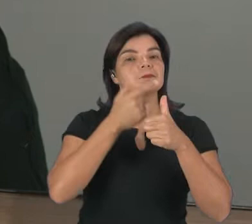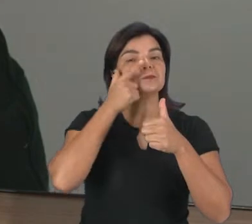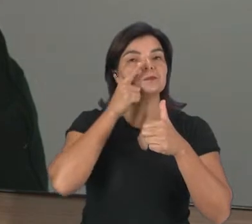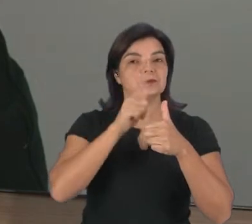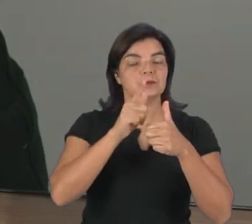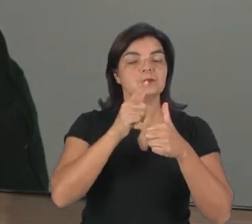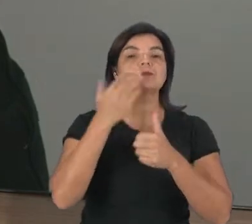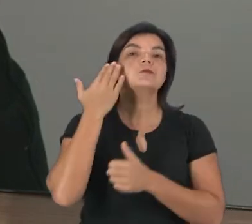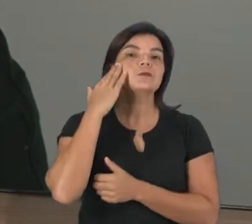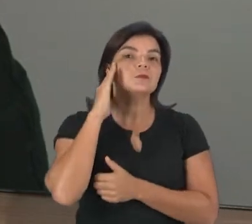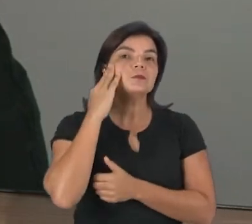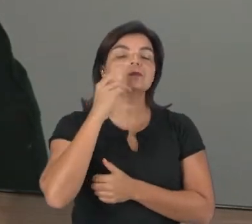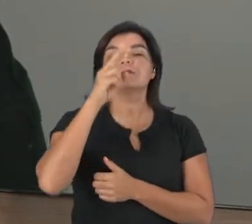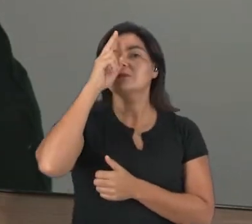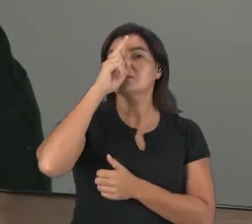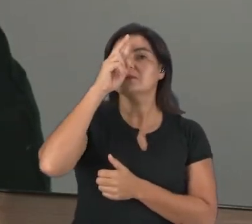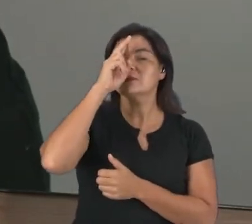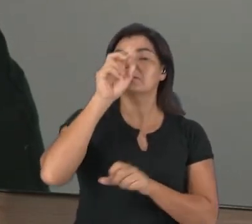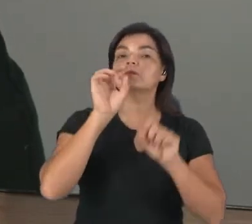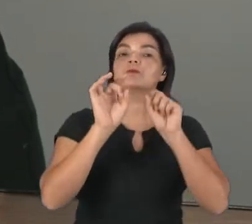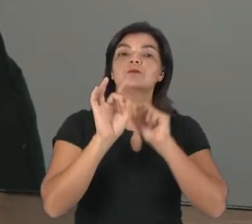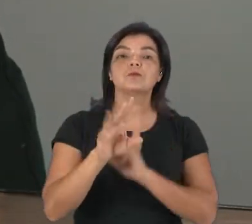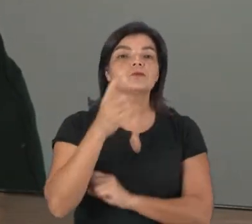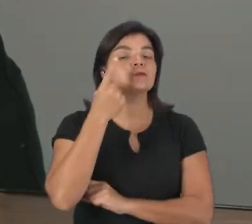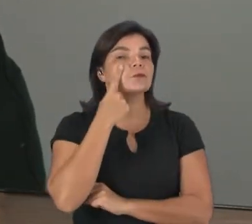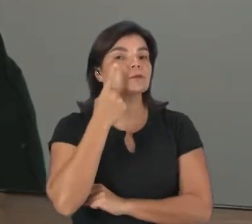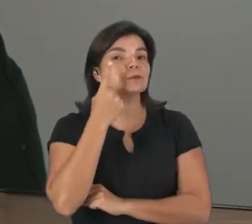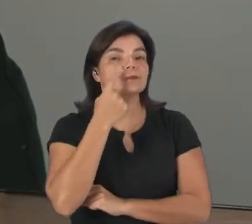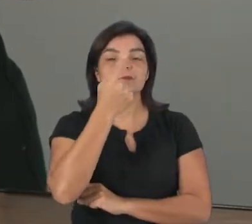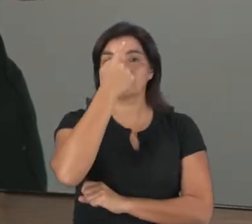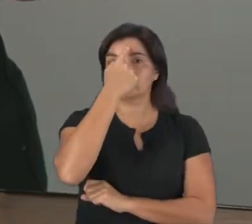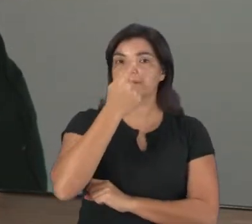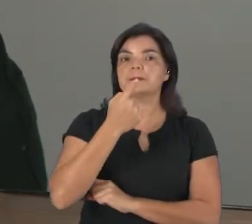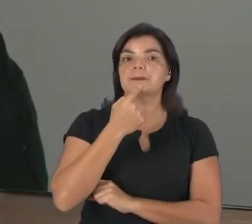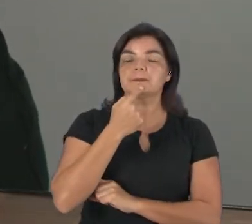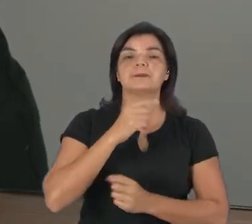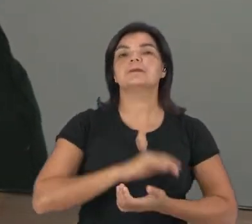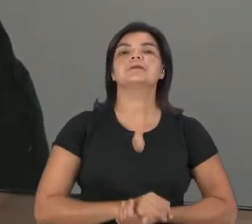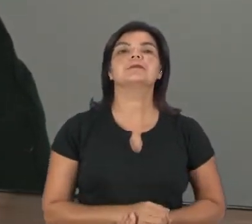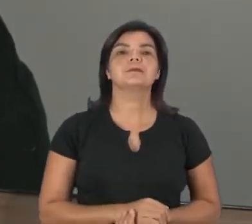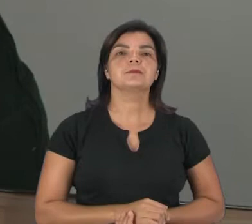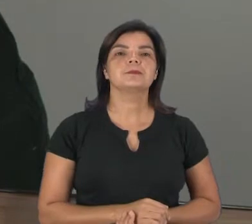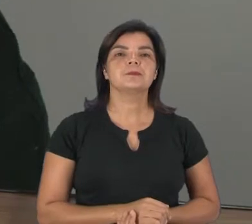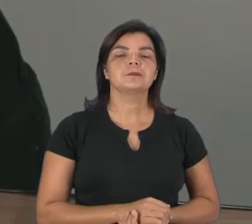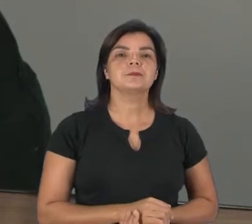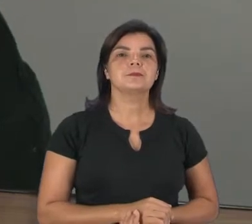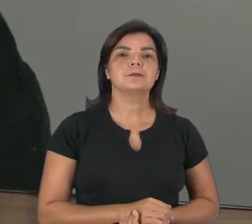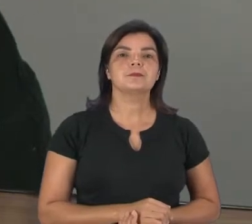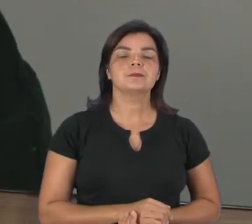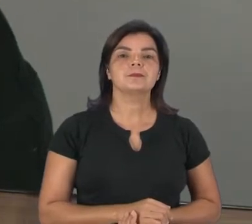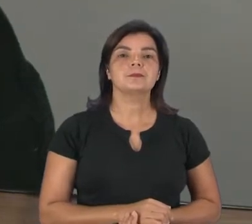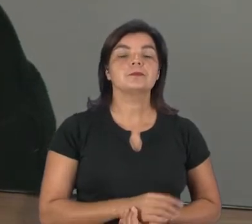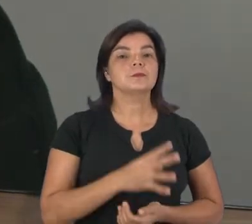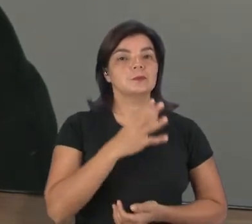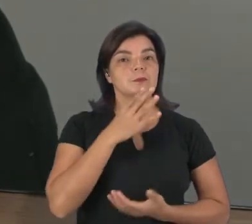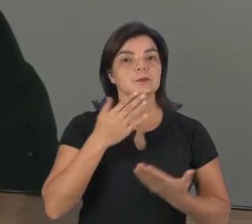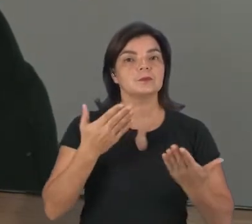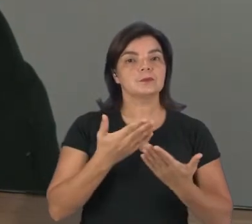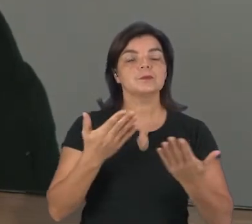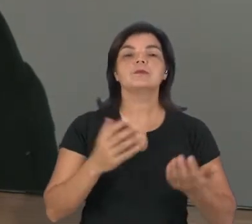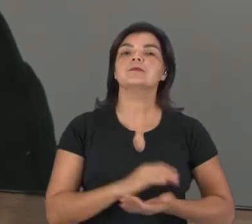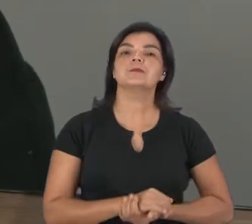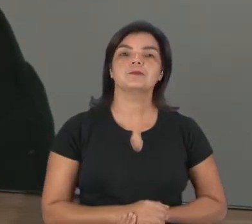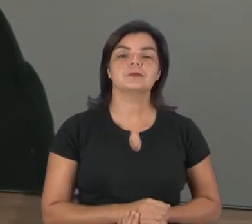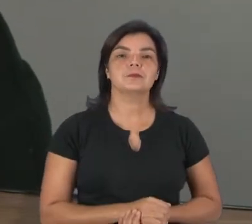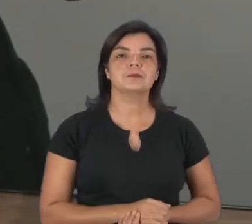conseguimos compreender a história observando as imagens. Muito bem. Vamos conhecer, então,